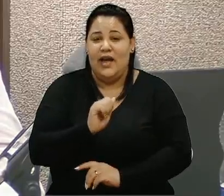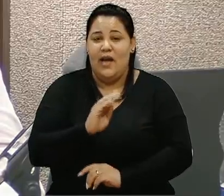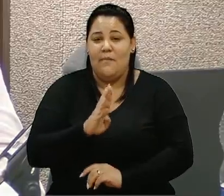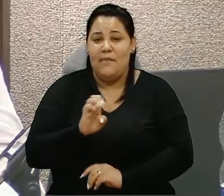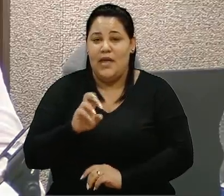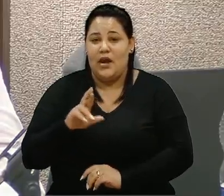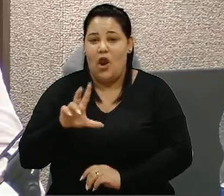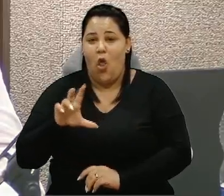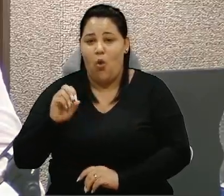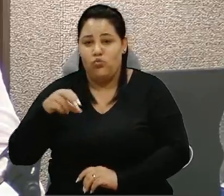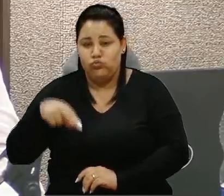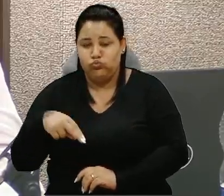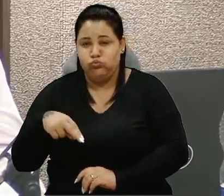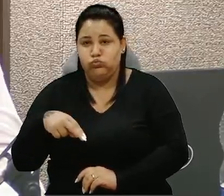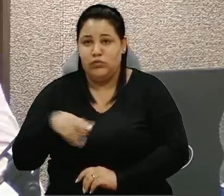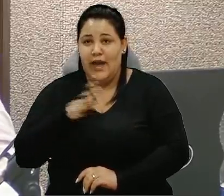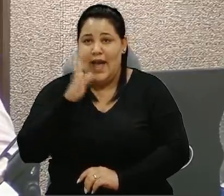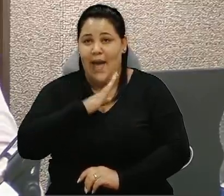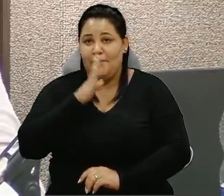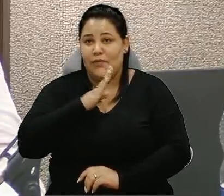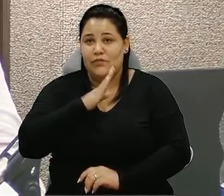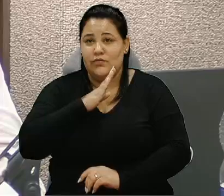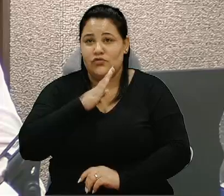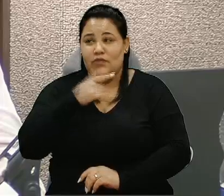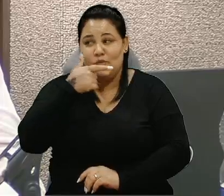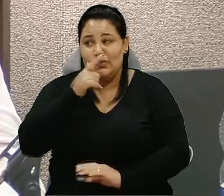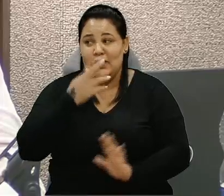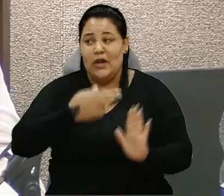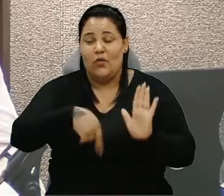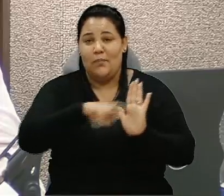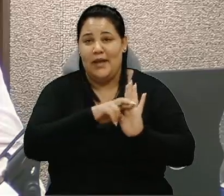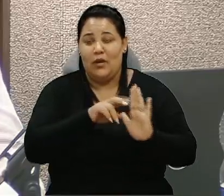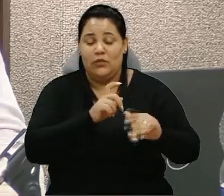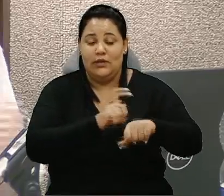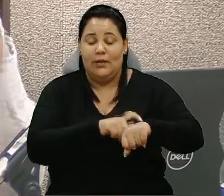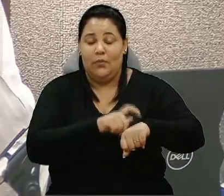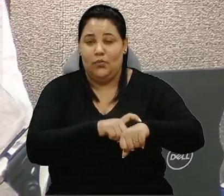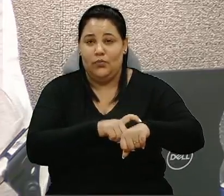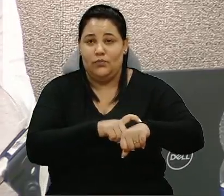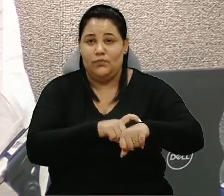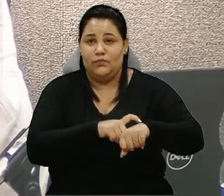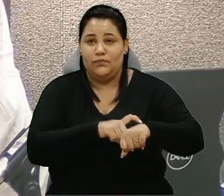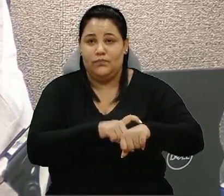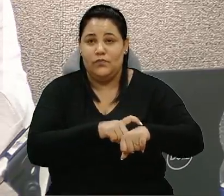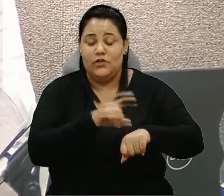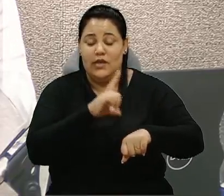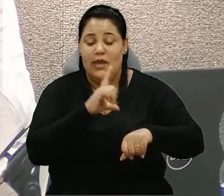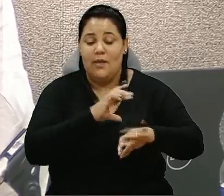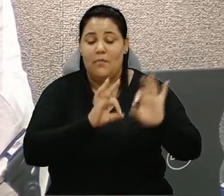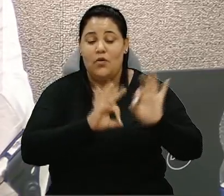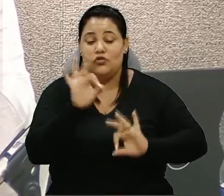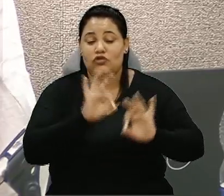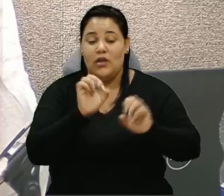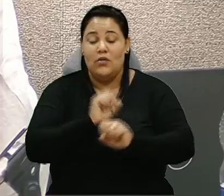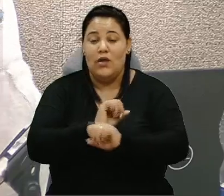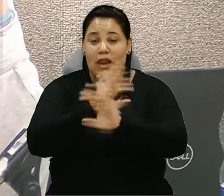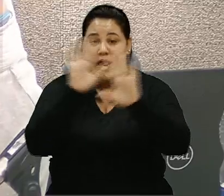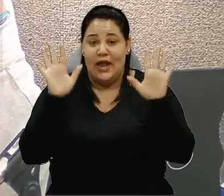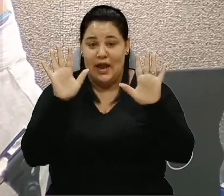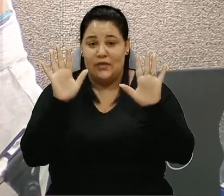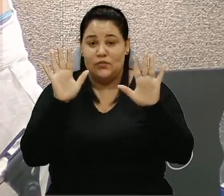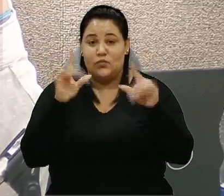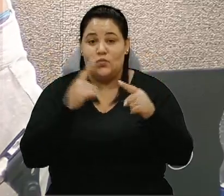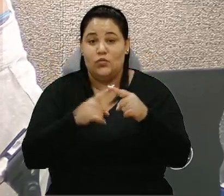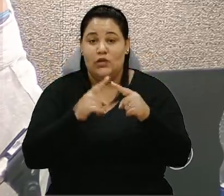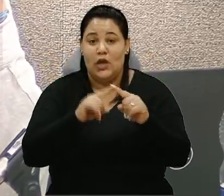rapidamente nós vamos recuperar o tempo que se perdeu do ponto de vista de ter projetos claros, específicos, porque